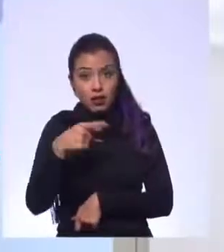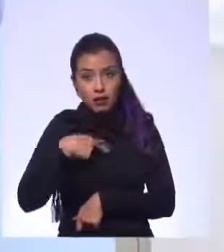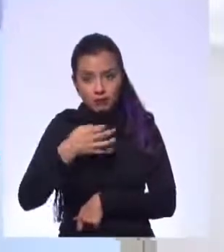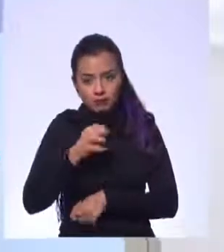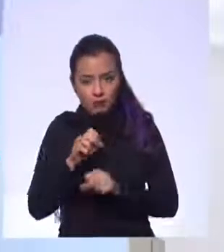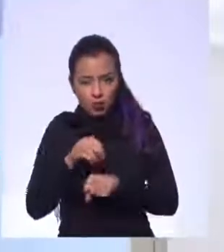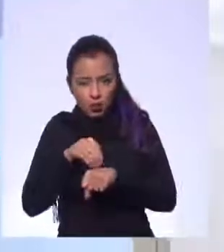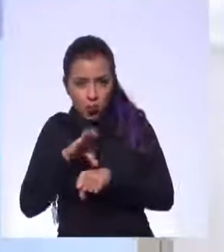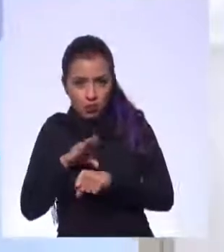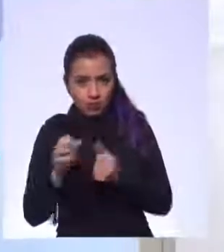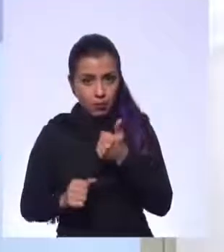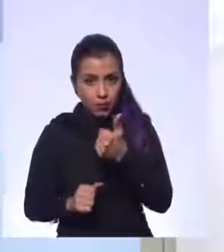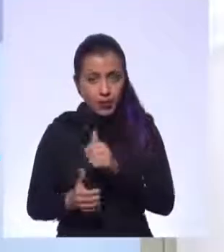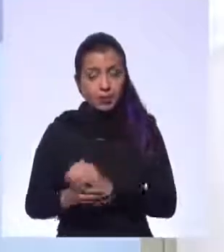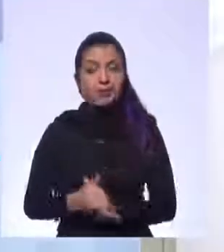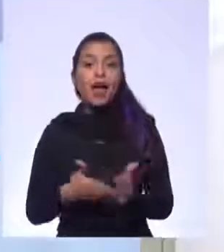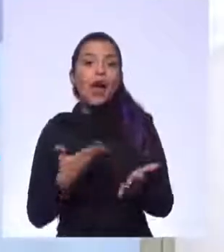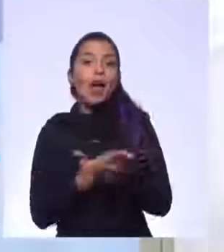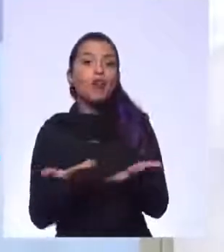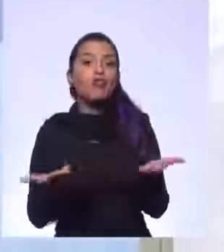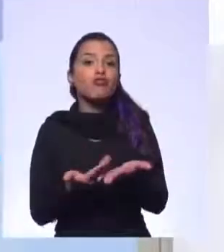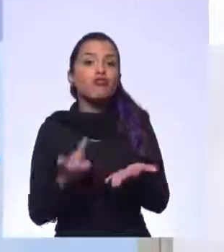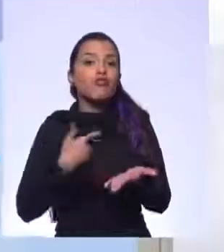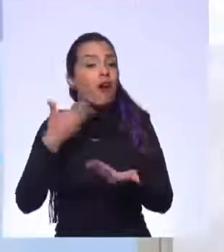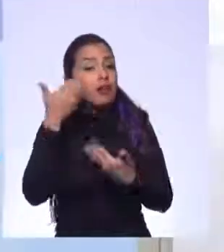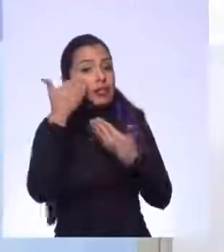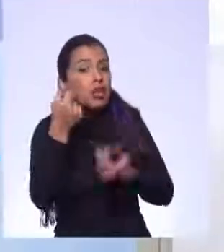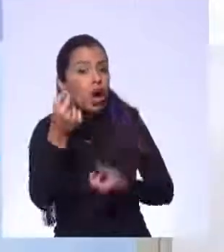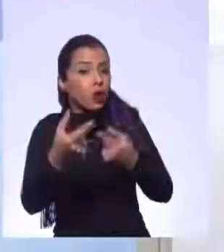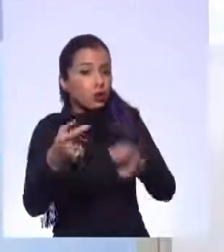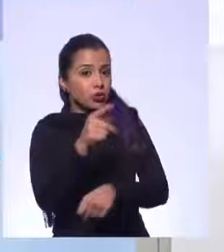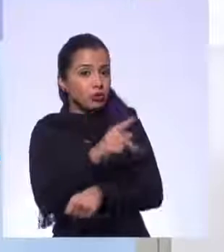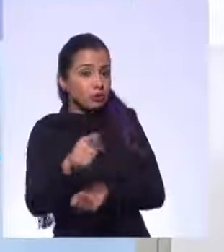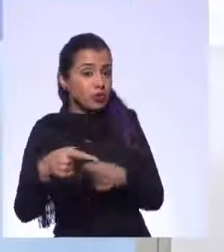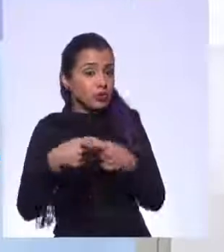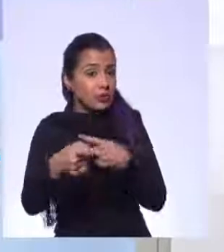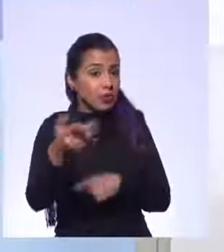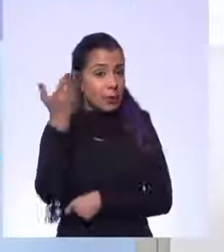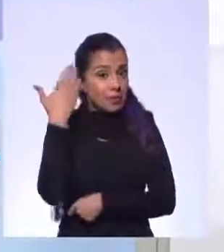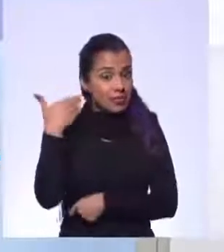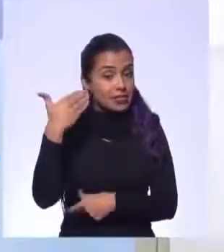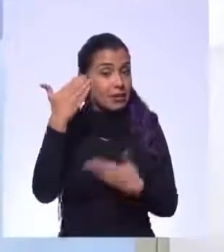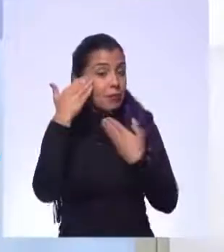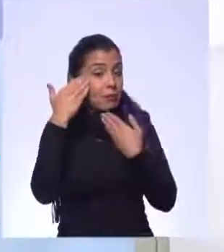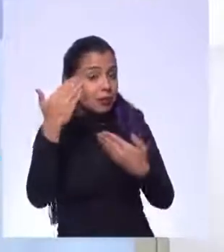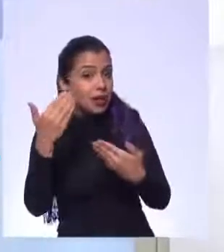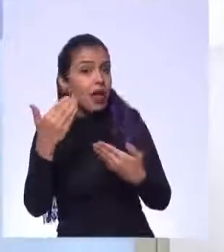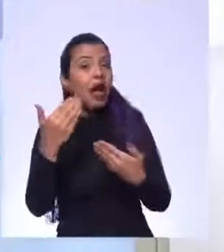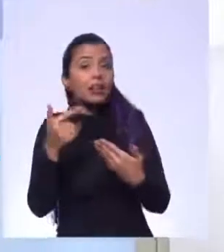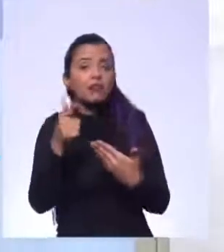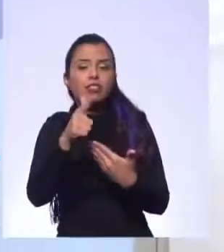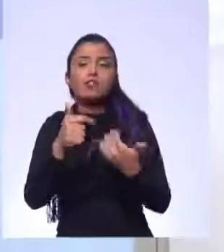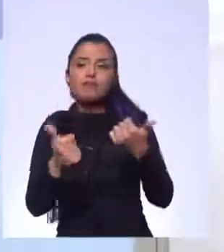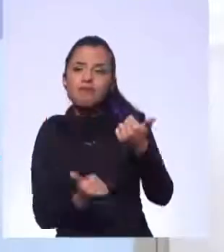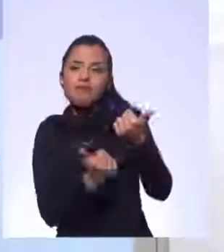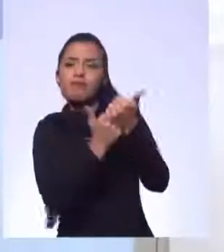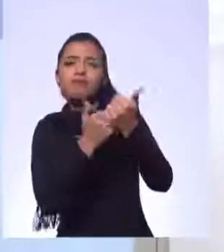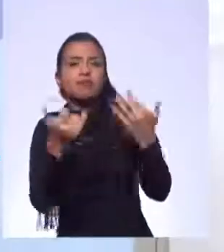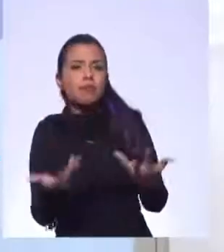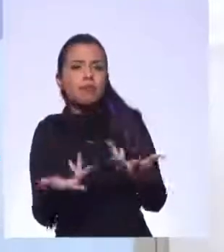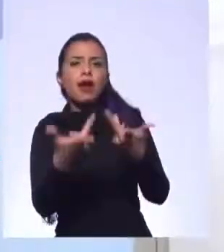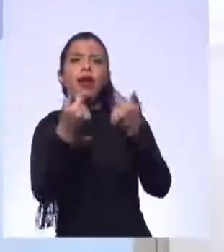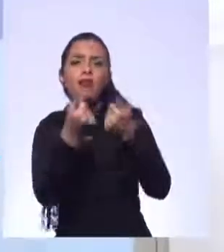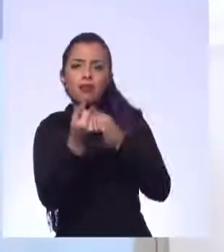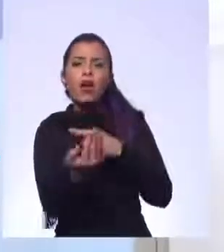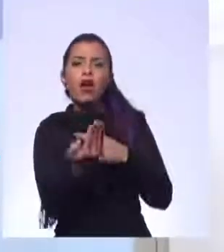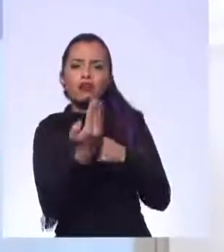Na aula de hoje, eu vou agradecer aos professores, né? Da semana passada. Muito obrigada, teachers. Vocês estão sendo maravilhosos,